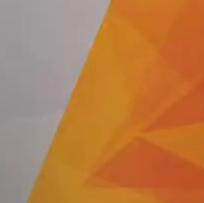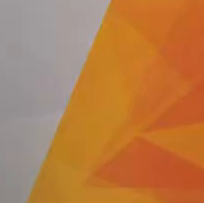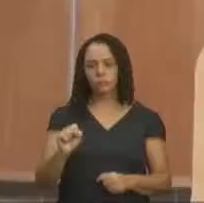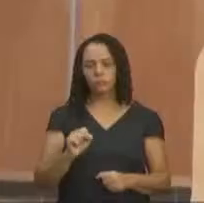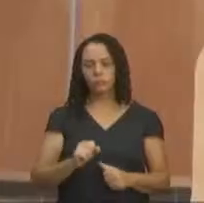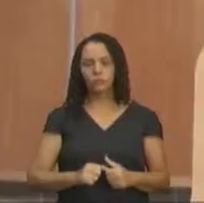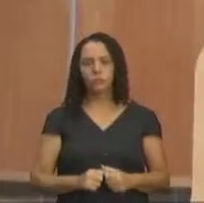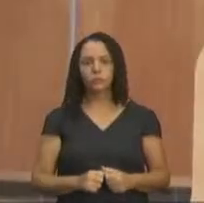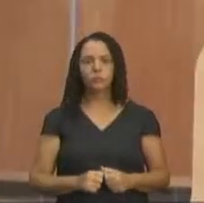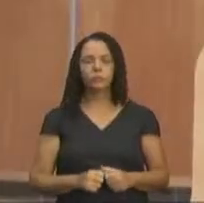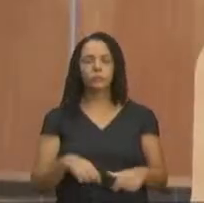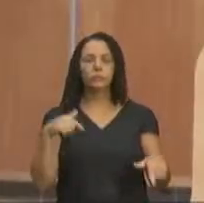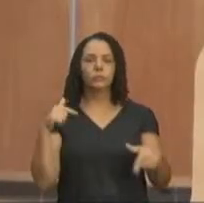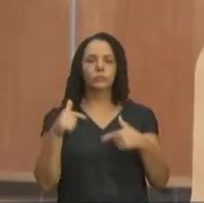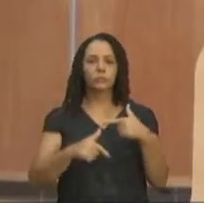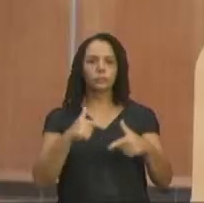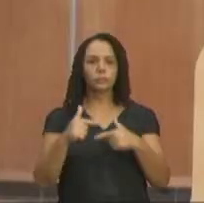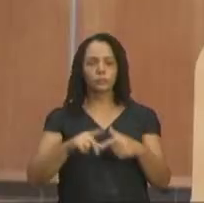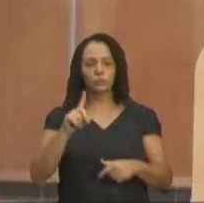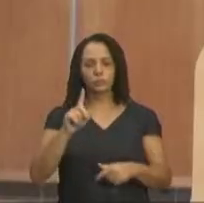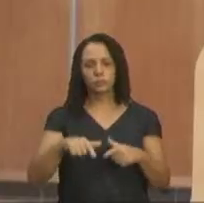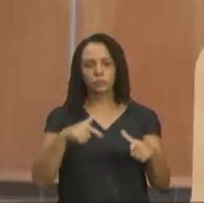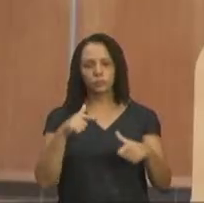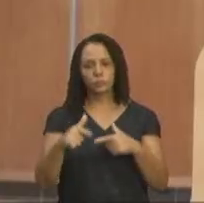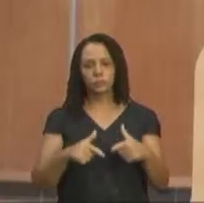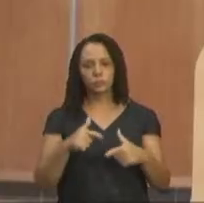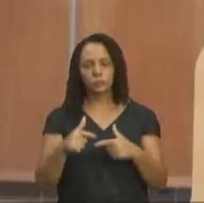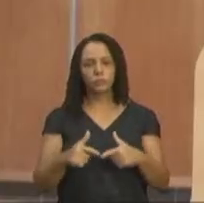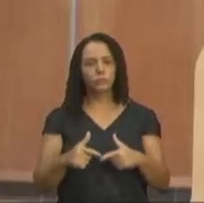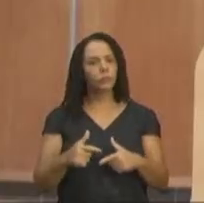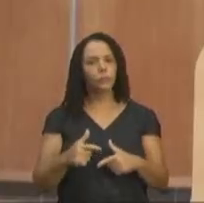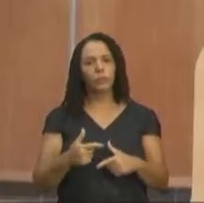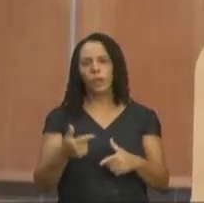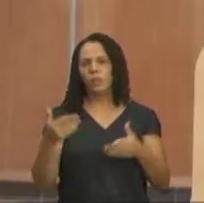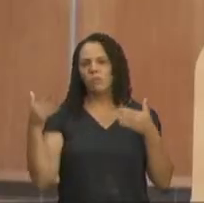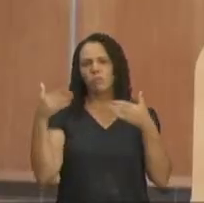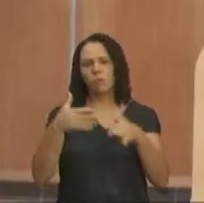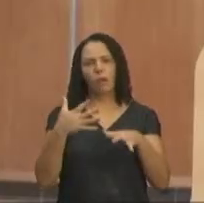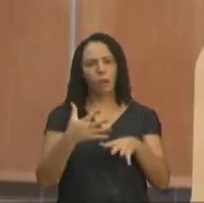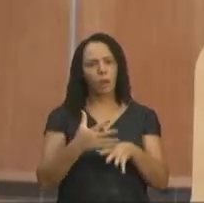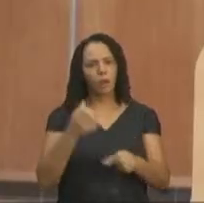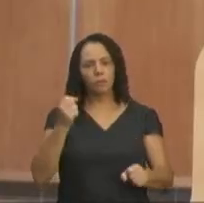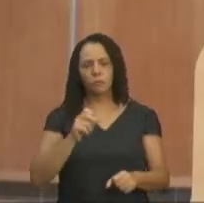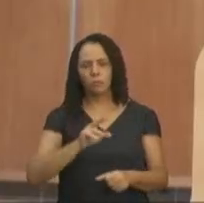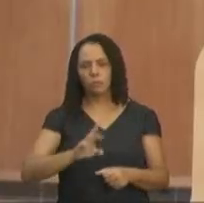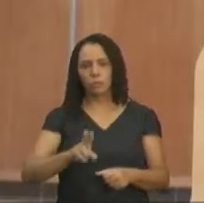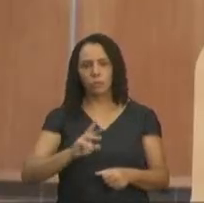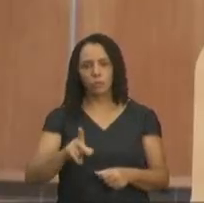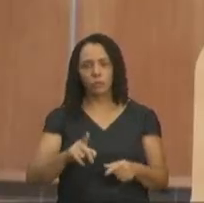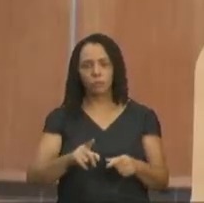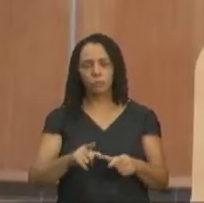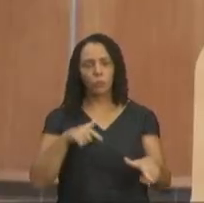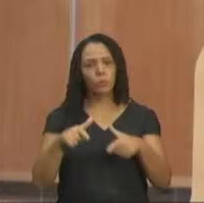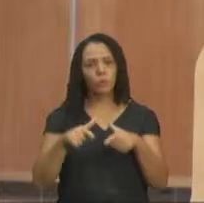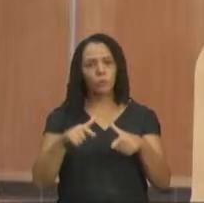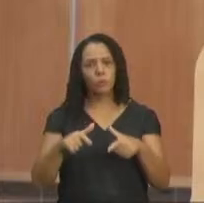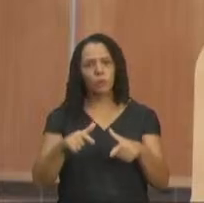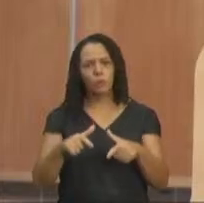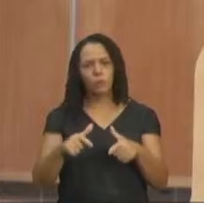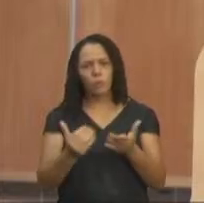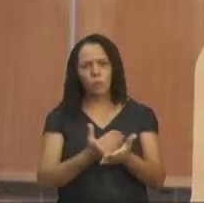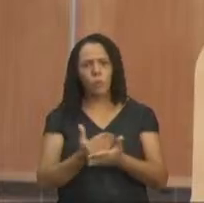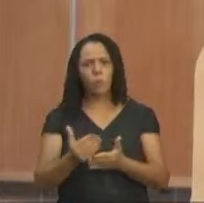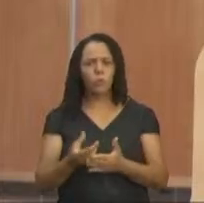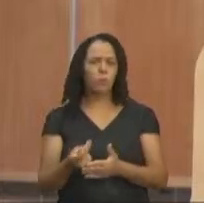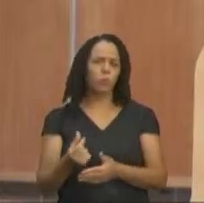foi. E esse trabalho é um trabalho sem fins lucrativos que começou há vários anos ali no Paraíso e cabe a